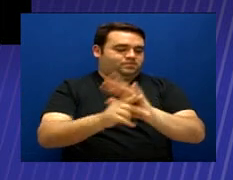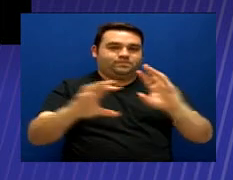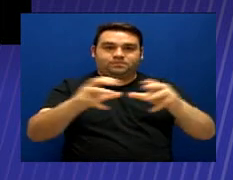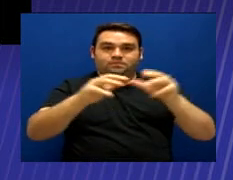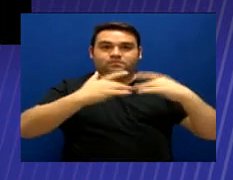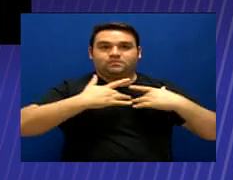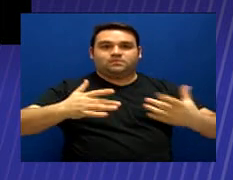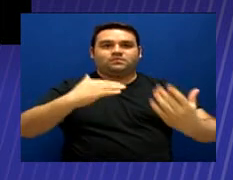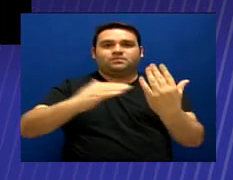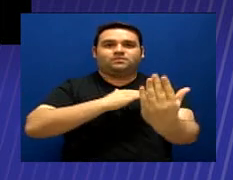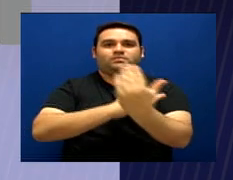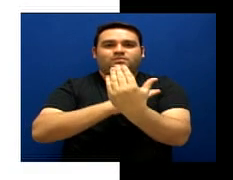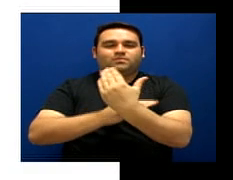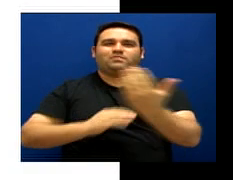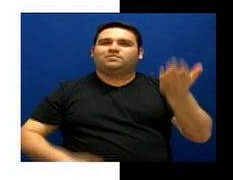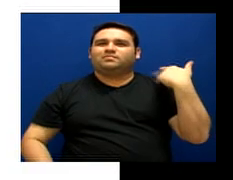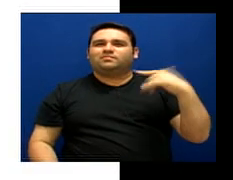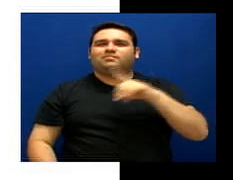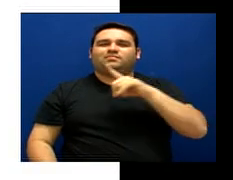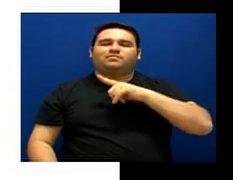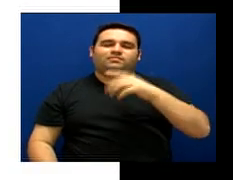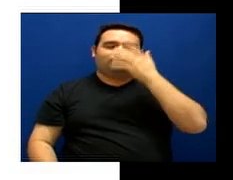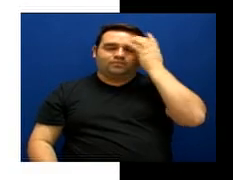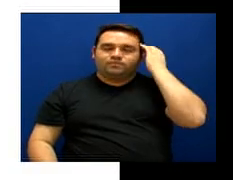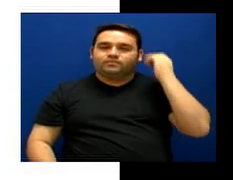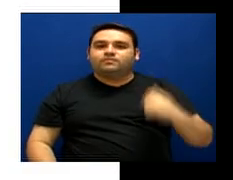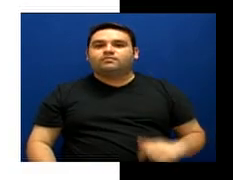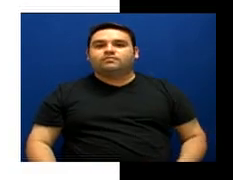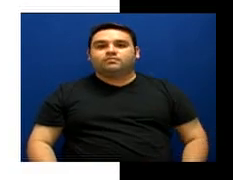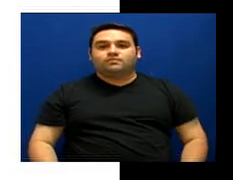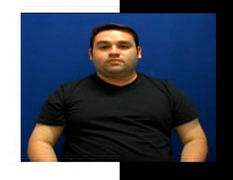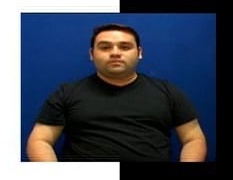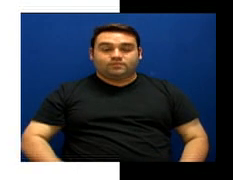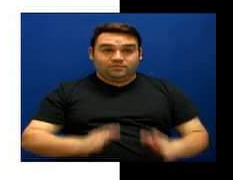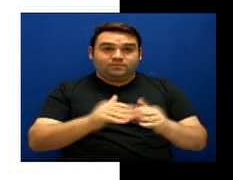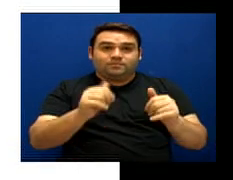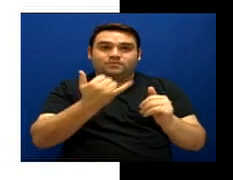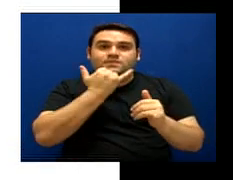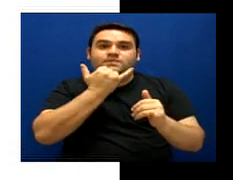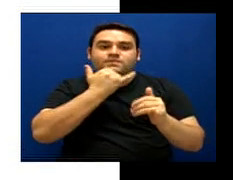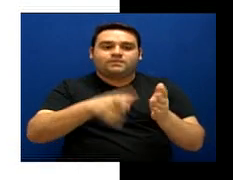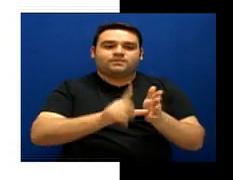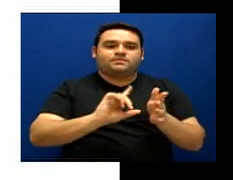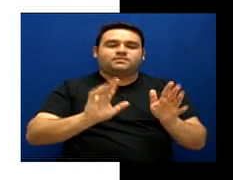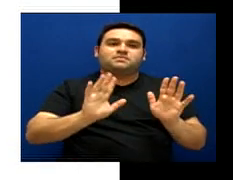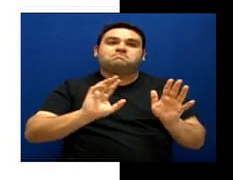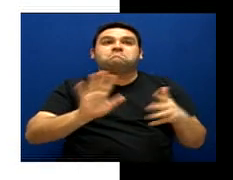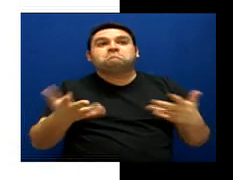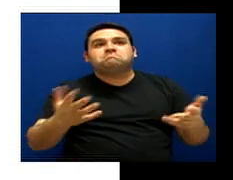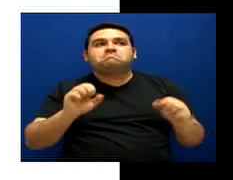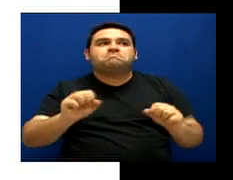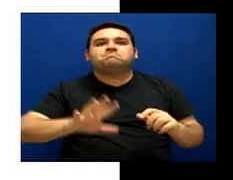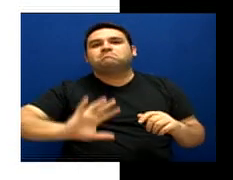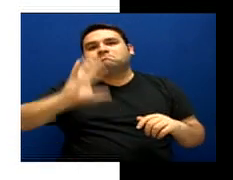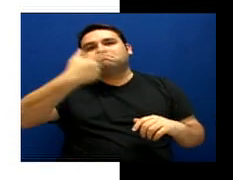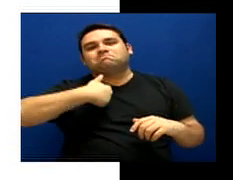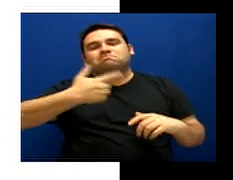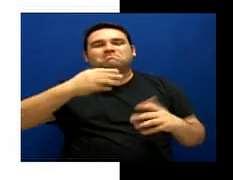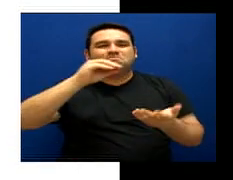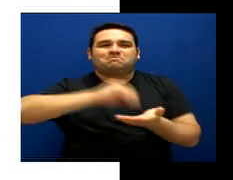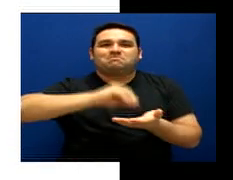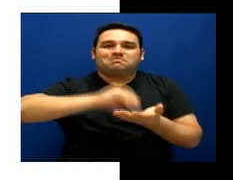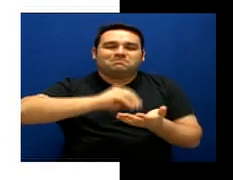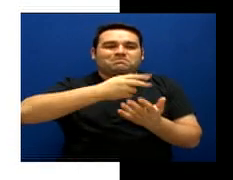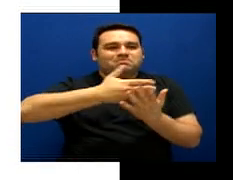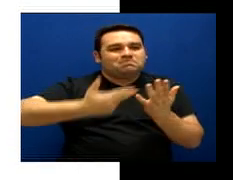ONGs que nos auxiliaram, né, nessa lista. Se, peço desculpas já antecipadamente se ficar